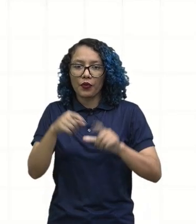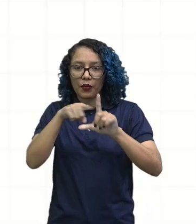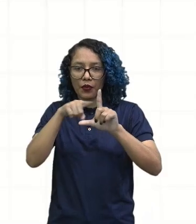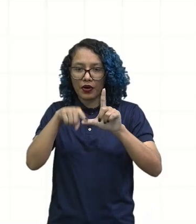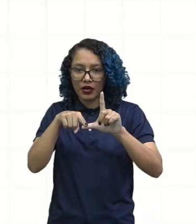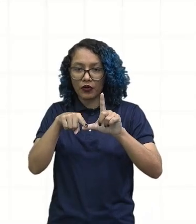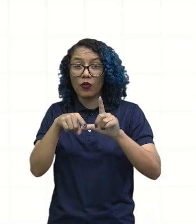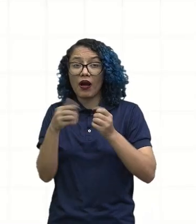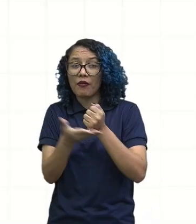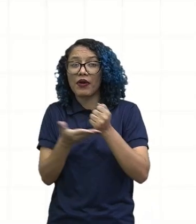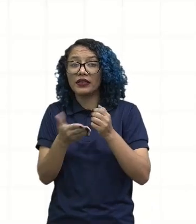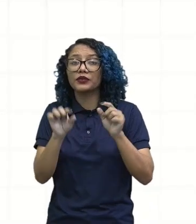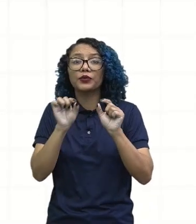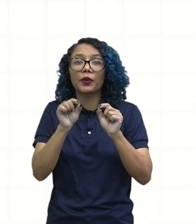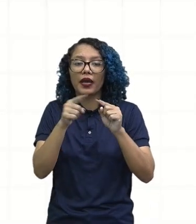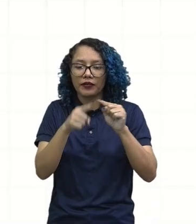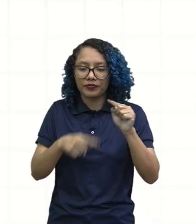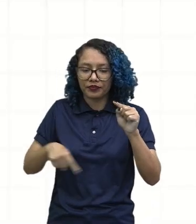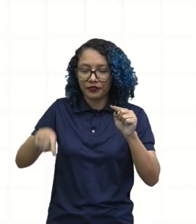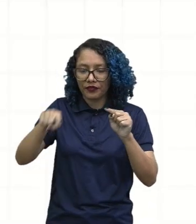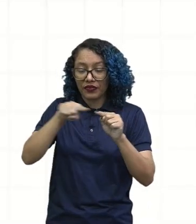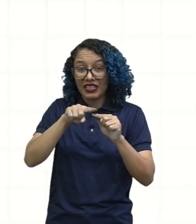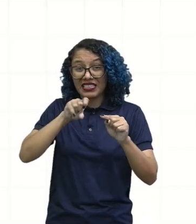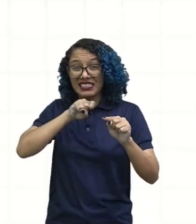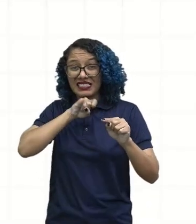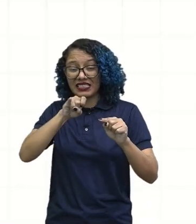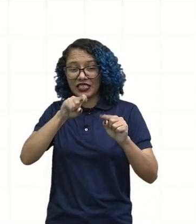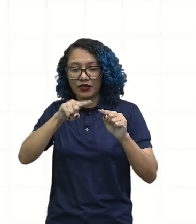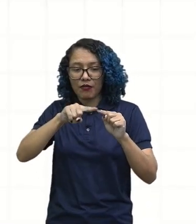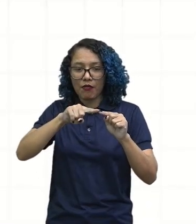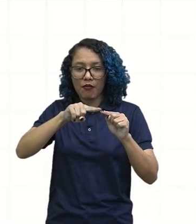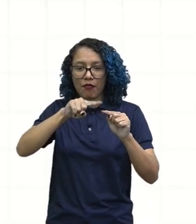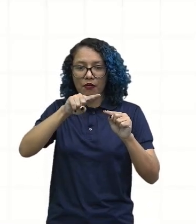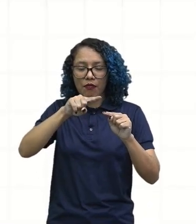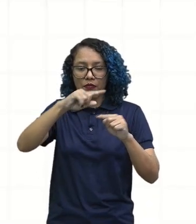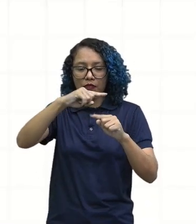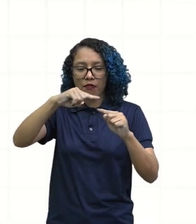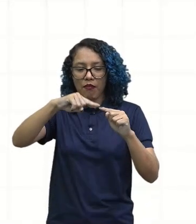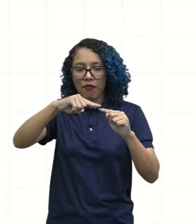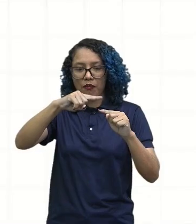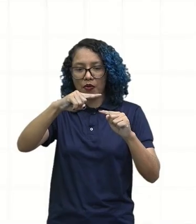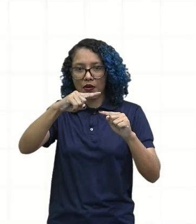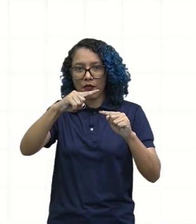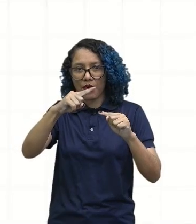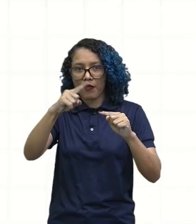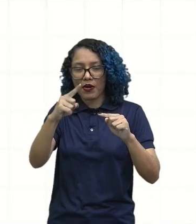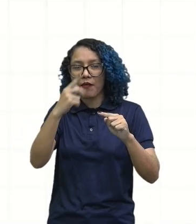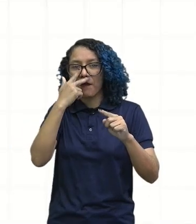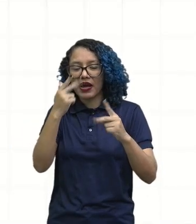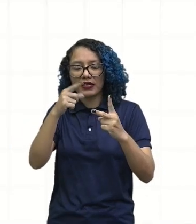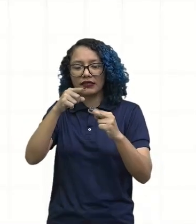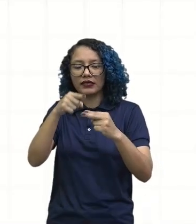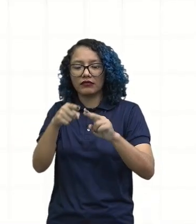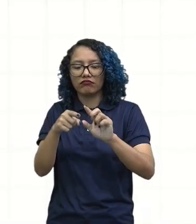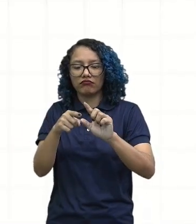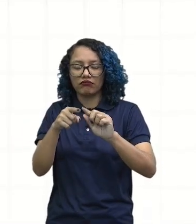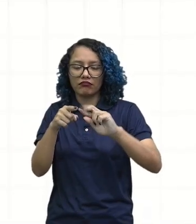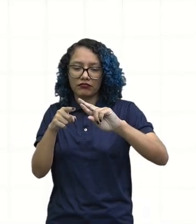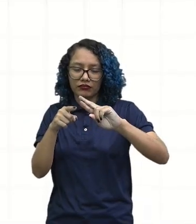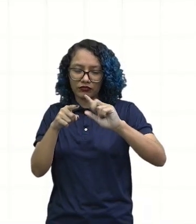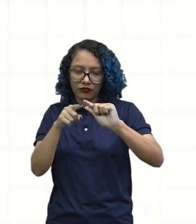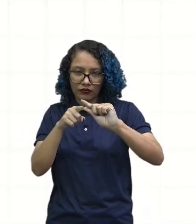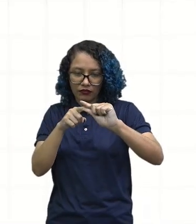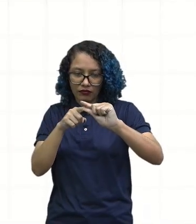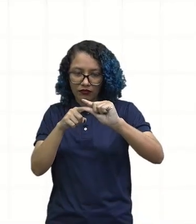Ao aumentar o ângulo, uma das semirretas se deslocará, como se estivesse sobre um círculo em que o ponto de encontro delas é